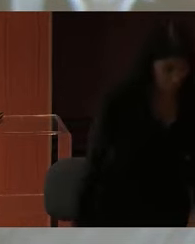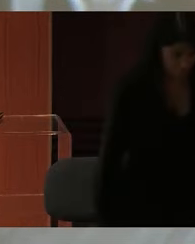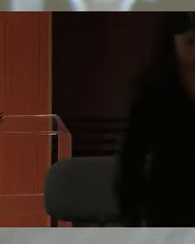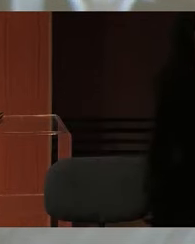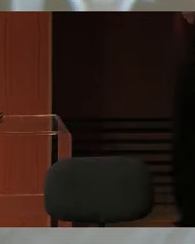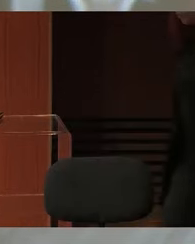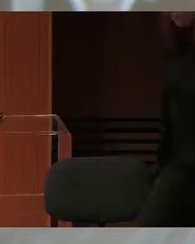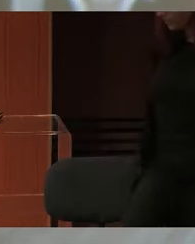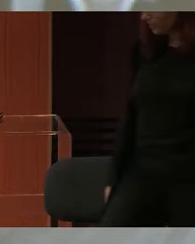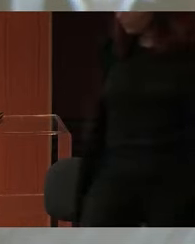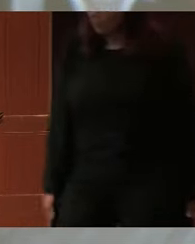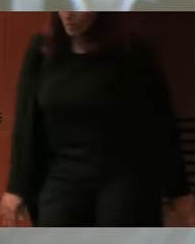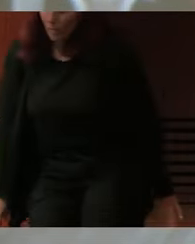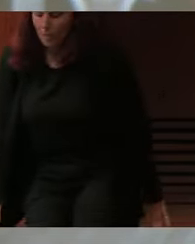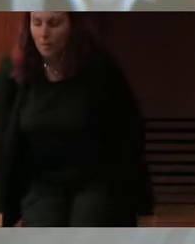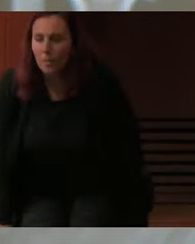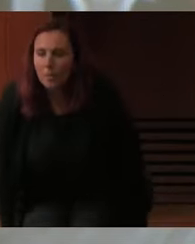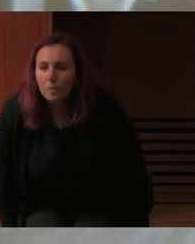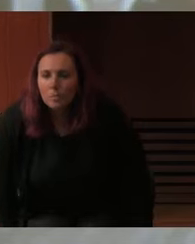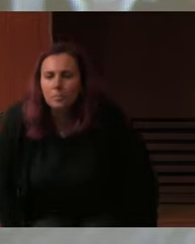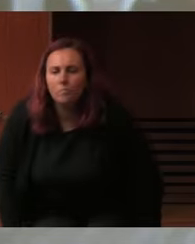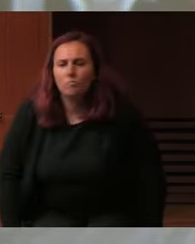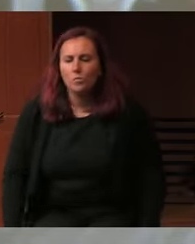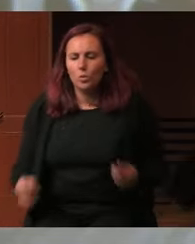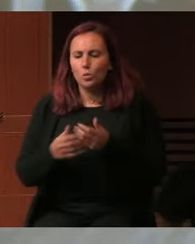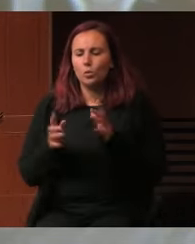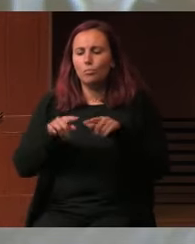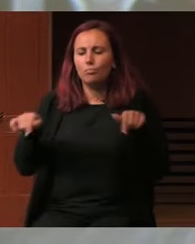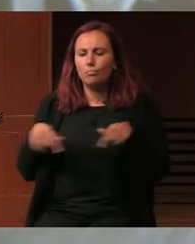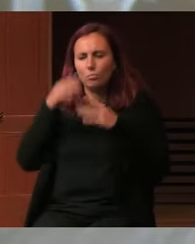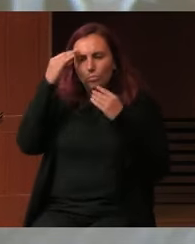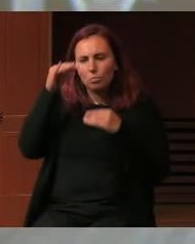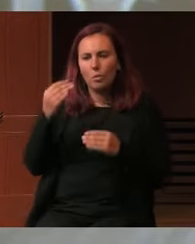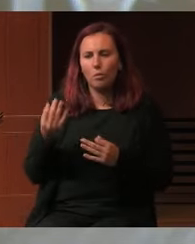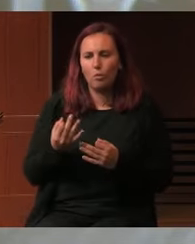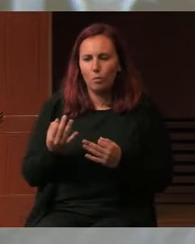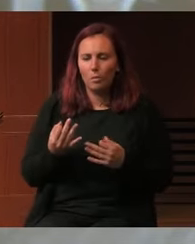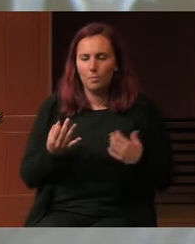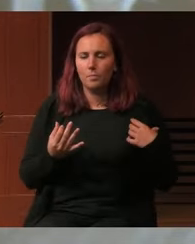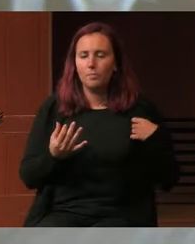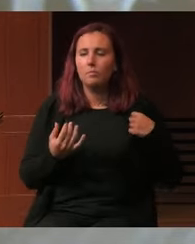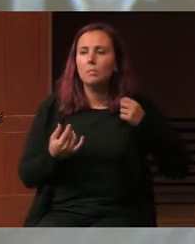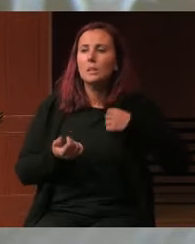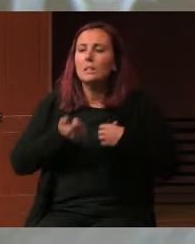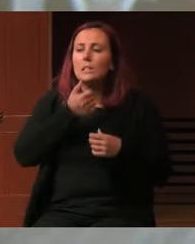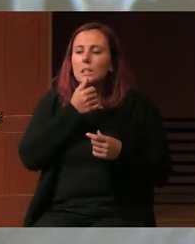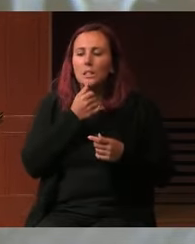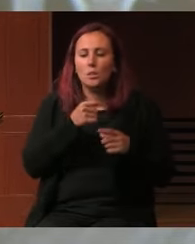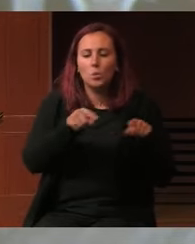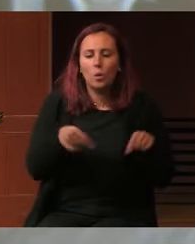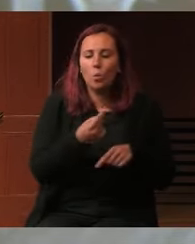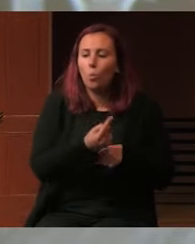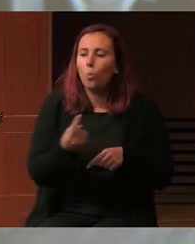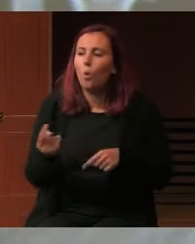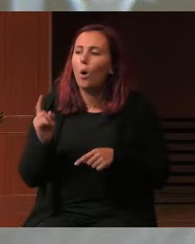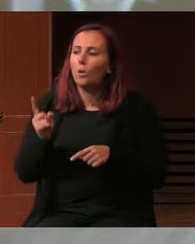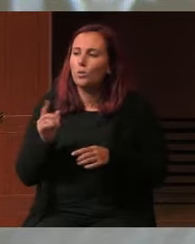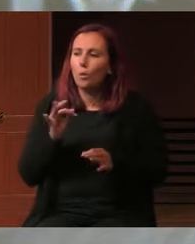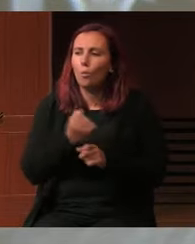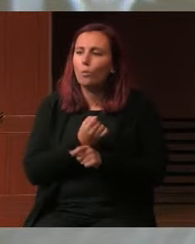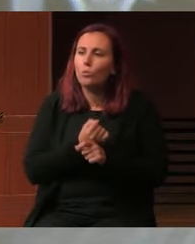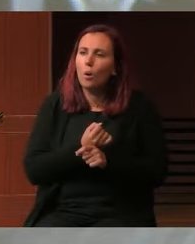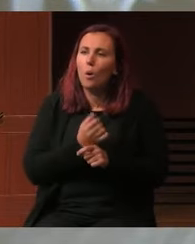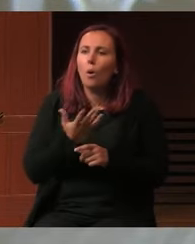eles, efetivamente, o são. O que, efetivamente, determina o que cada um destes espaços é a função com que